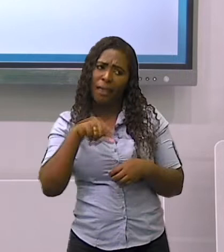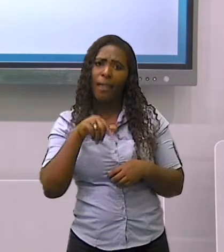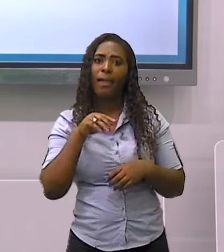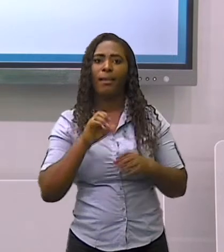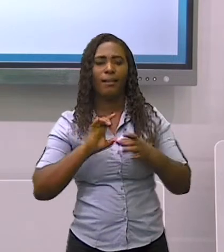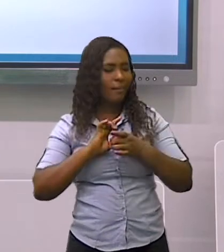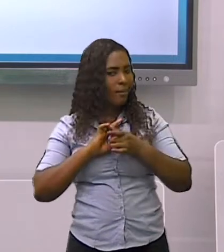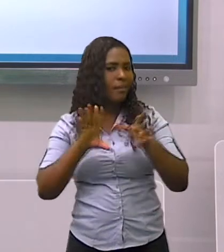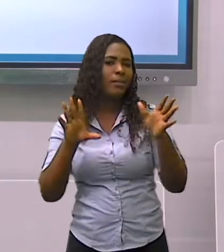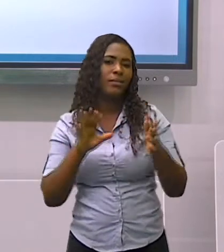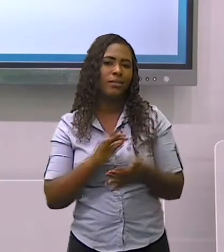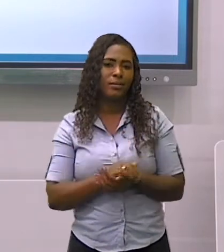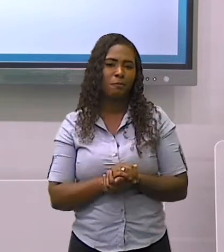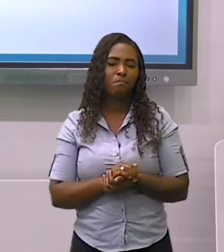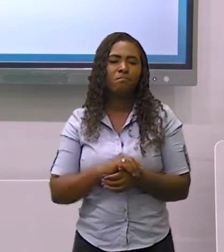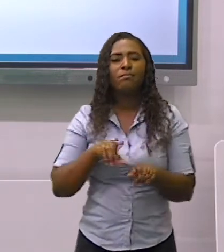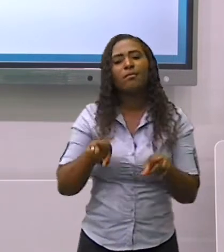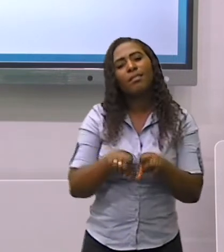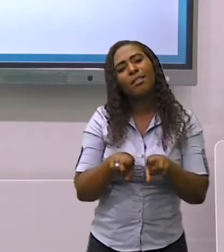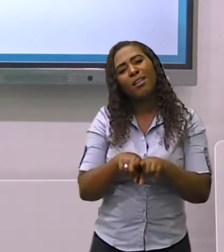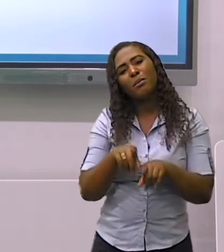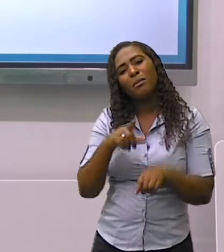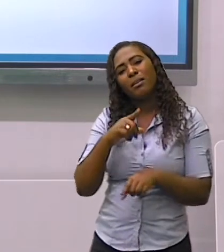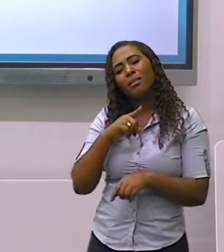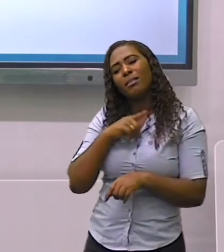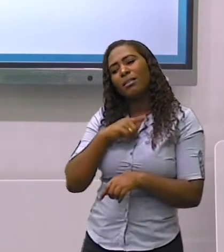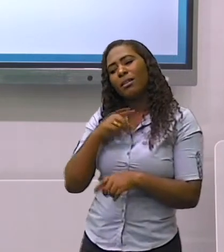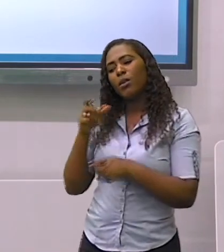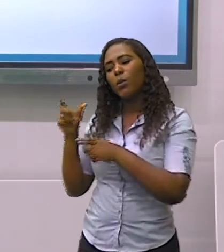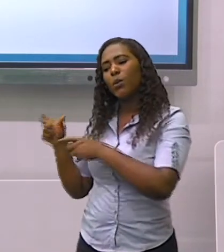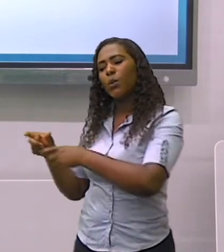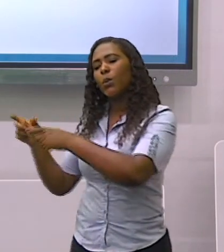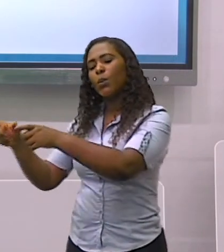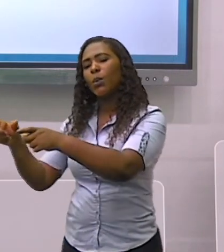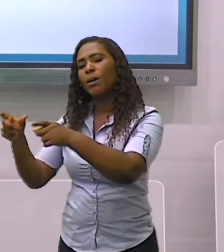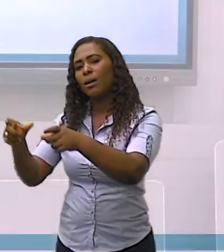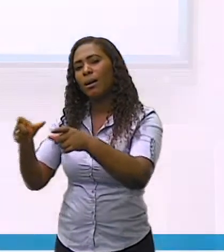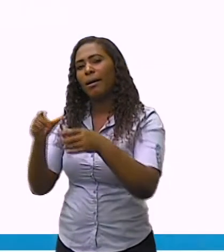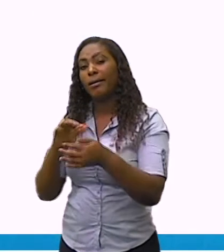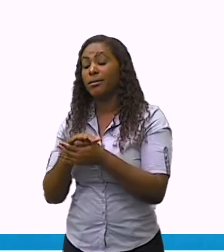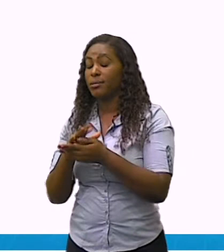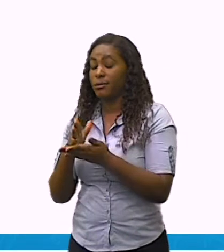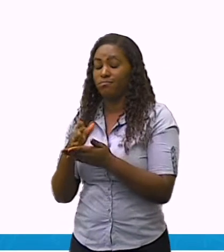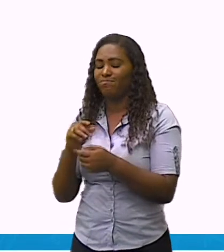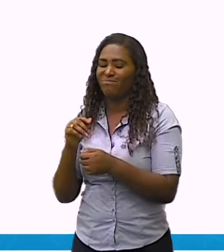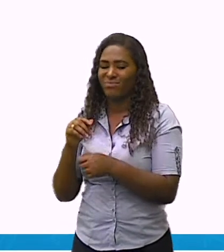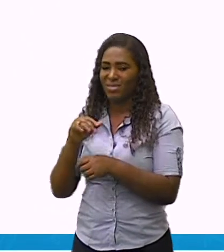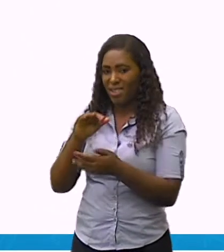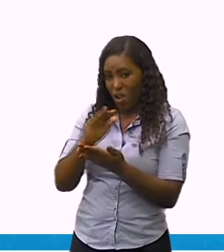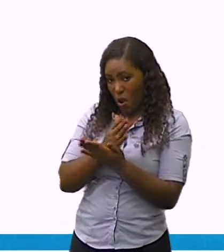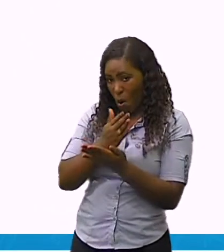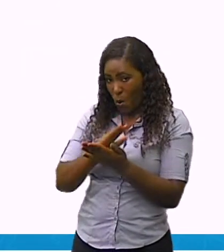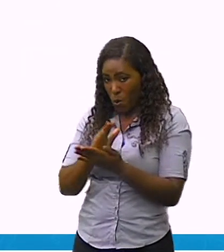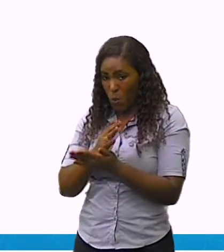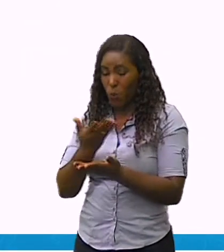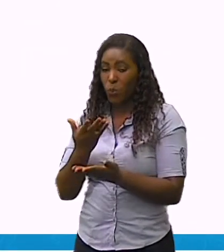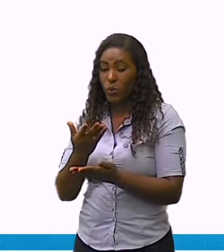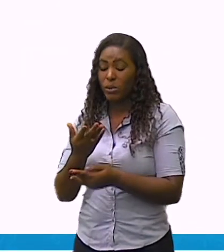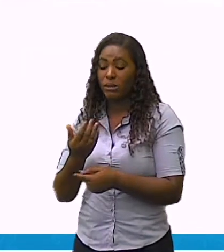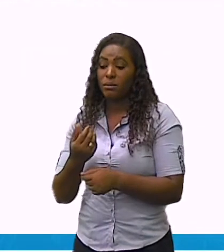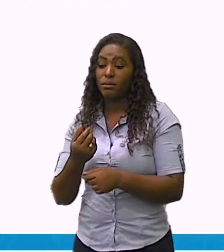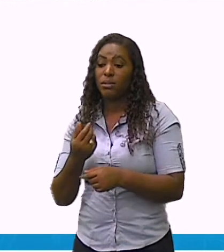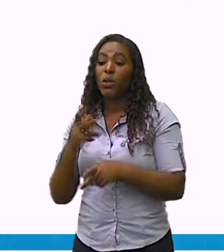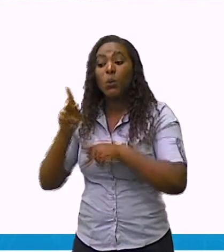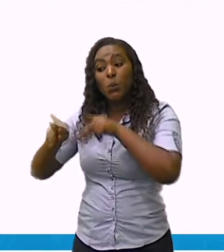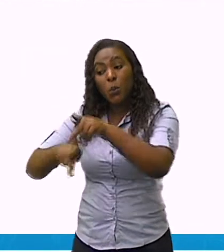também existem espaços públicos que apresentam algumas restrições ou impedimentos